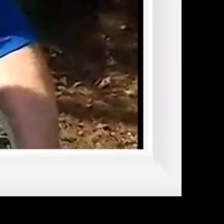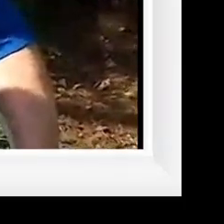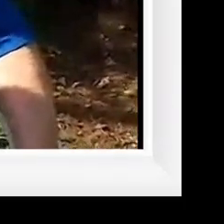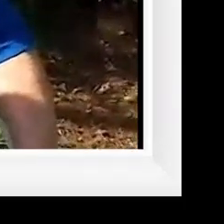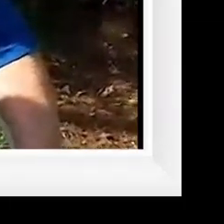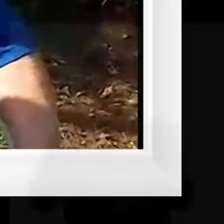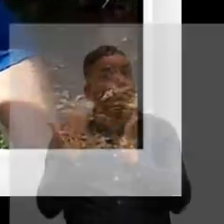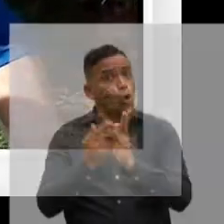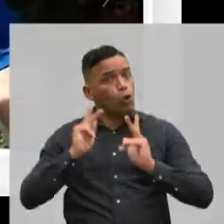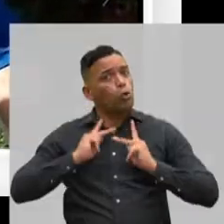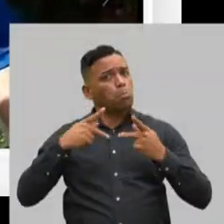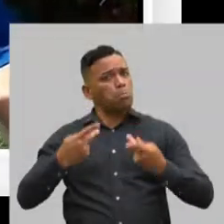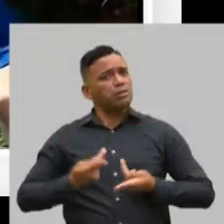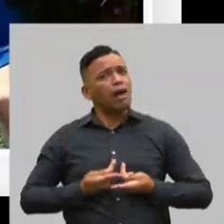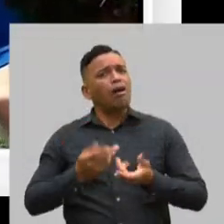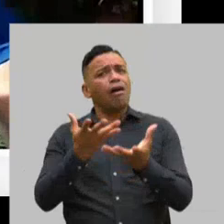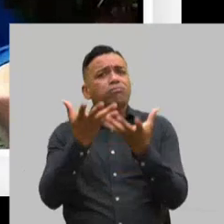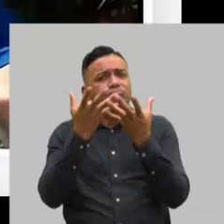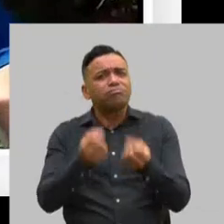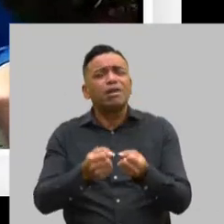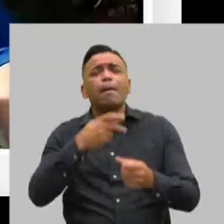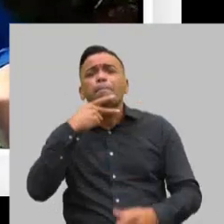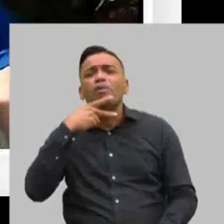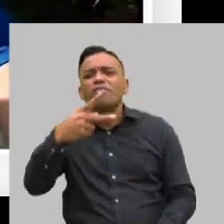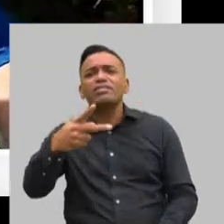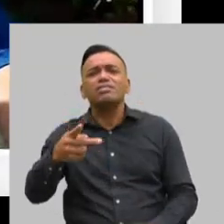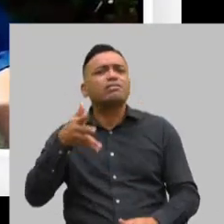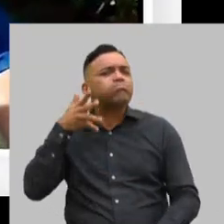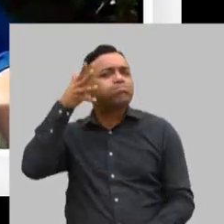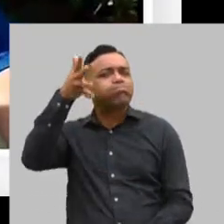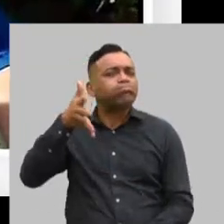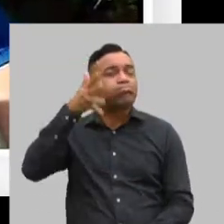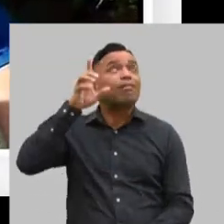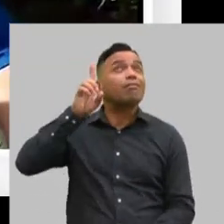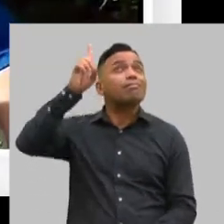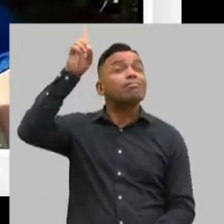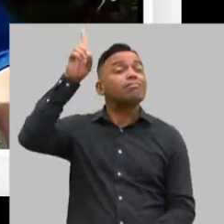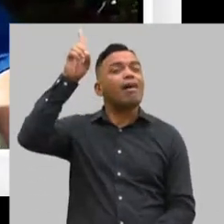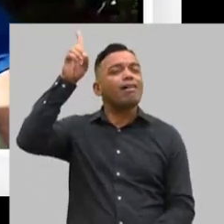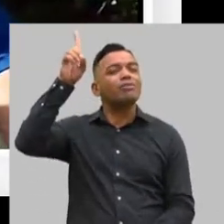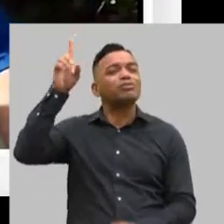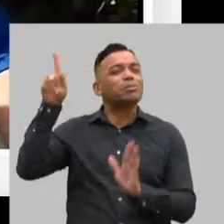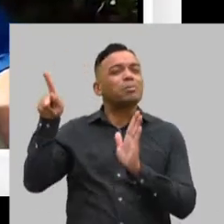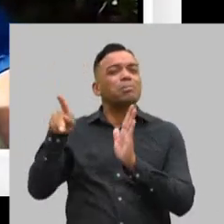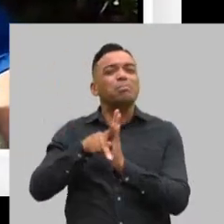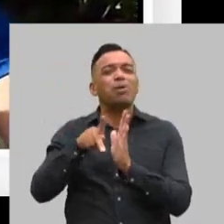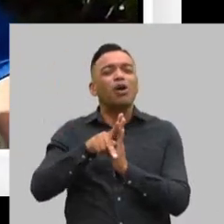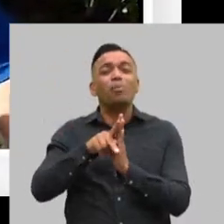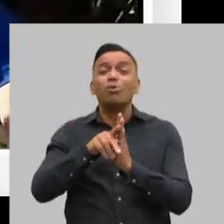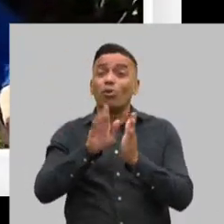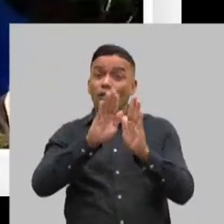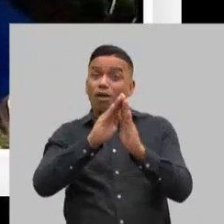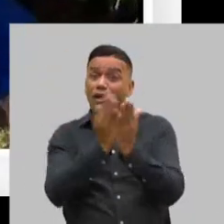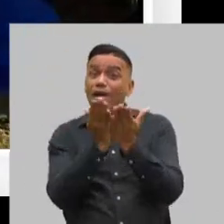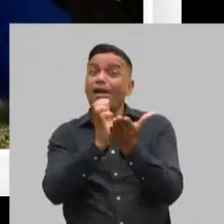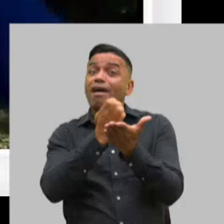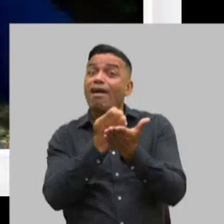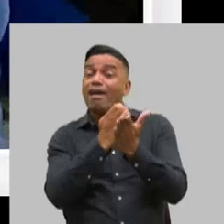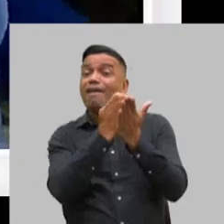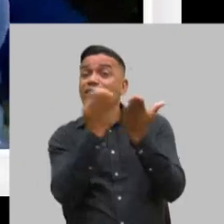humanidade ouvisse a voz profética de Deus tirada o Santo Evangelho de Jesus Cristo.